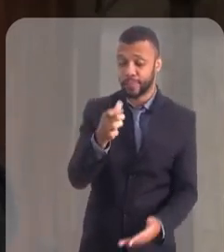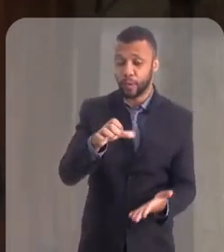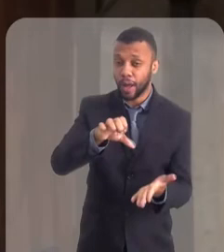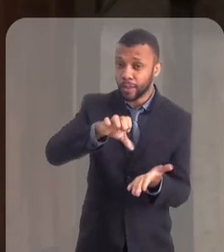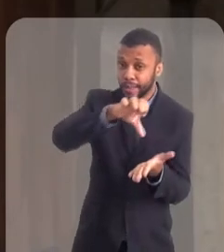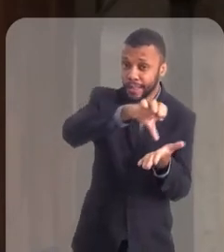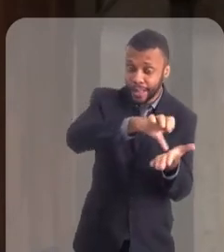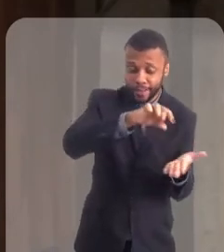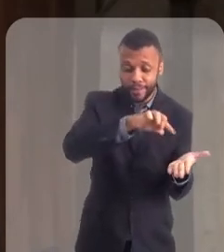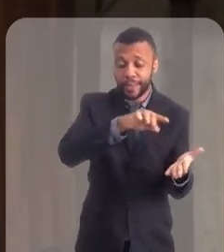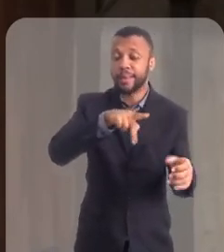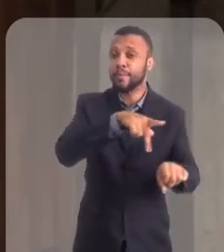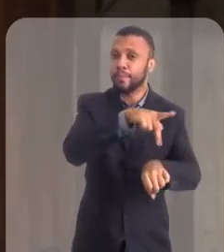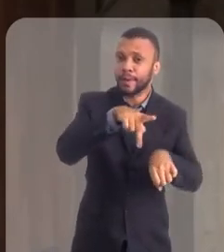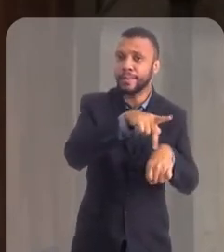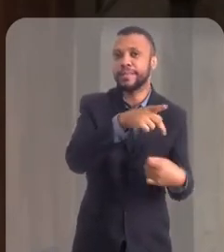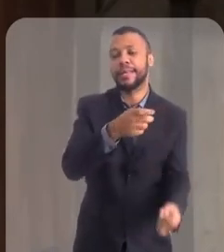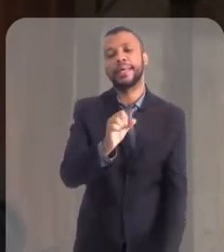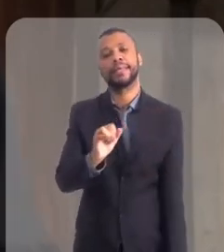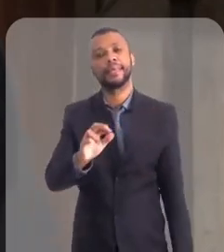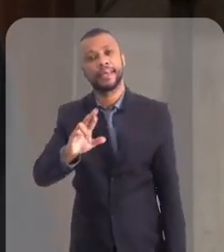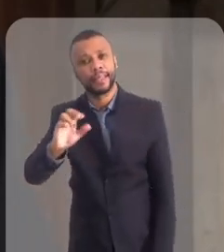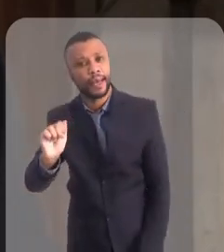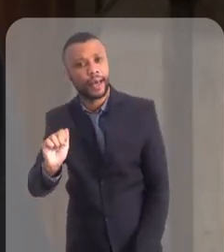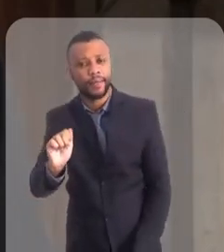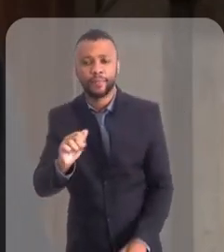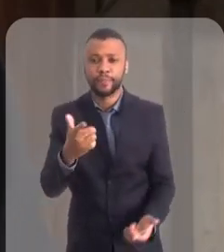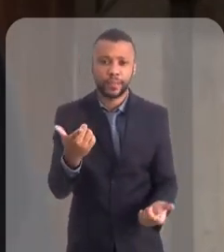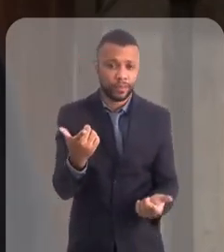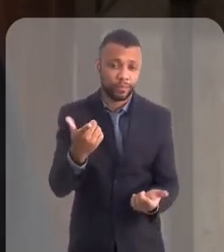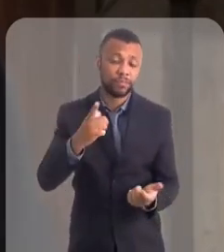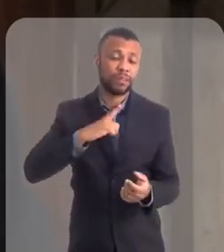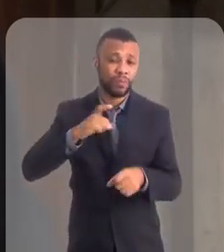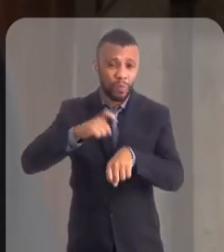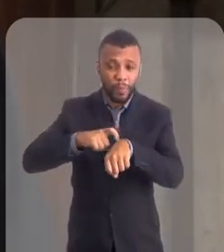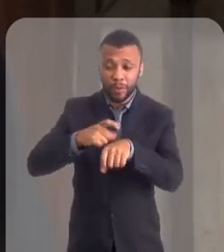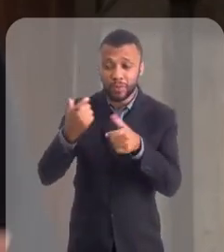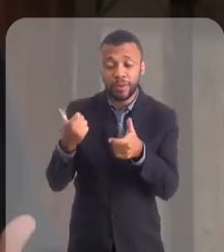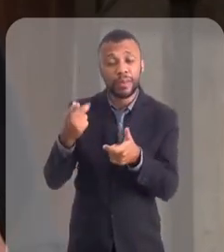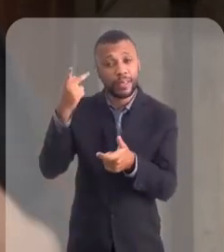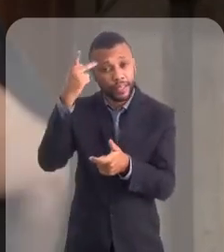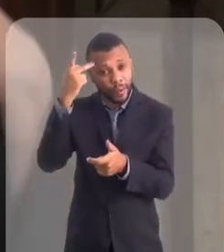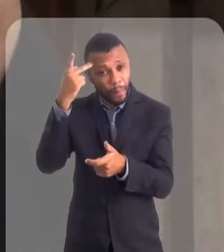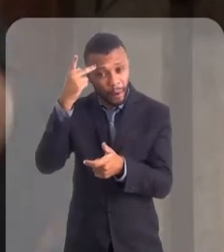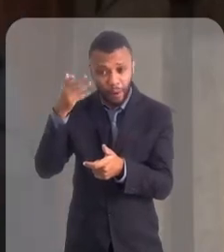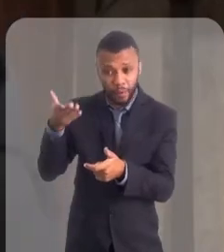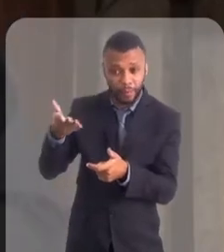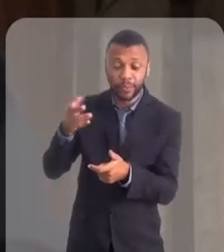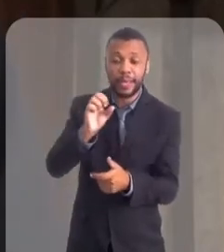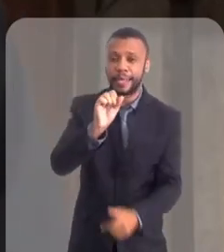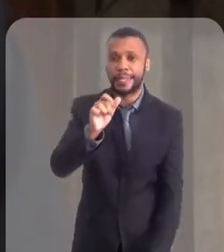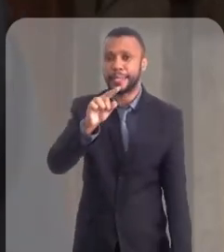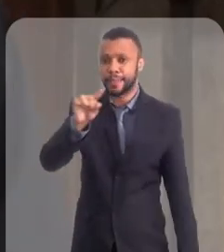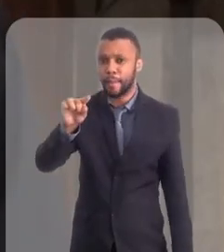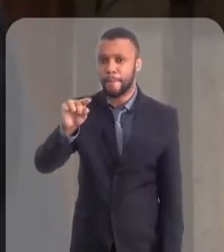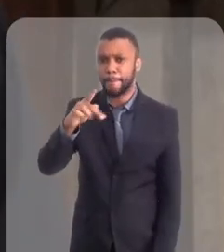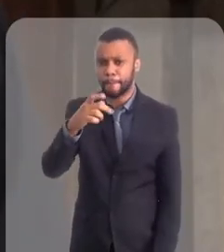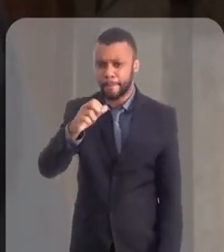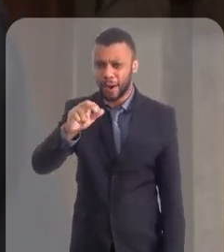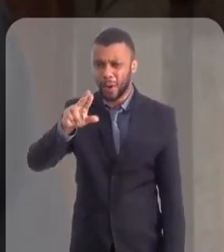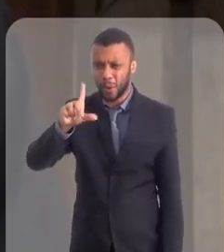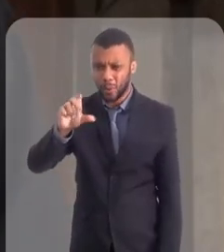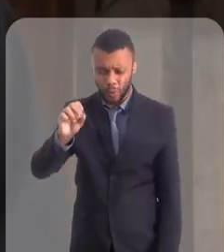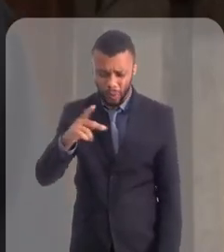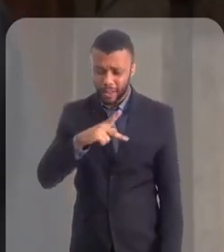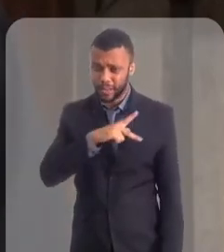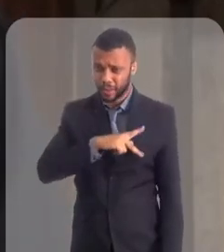a nossa sede fica em Damasco, na Síria, cidade muito emblemática, onde São Paulo teve a visão de Jesus e se converteu.